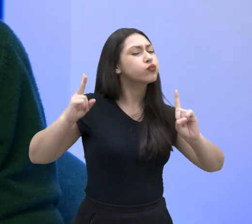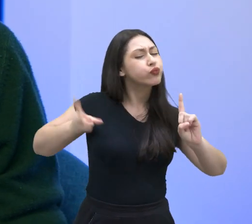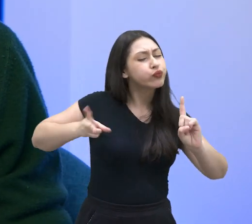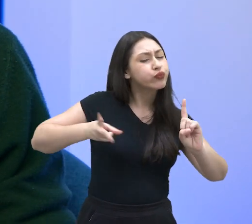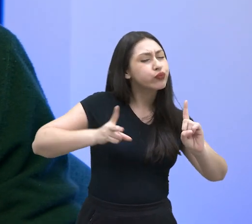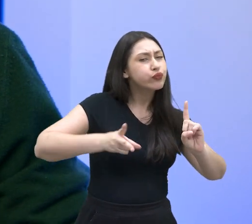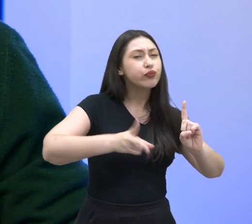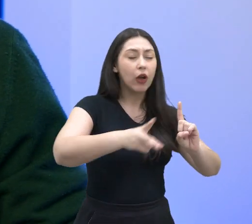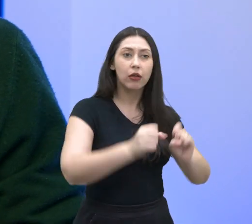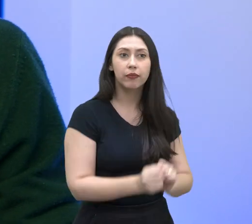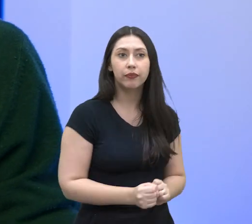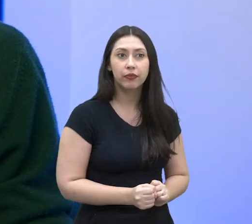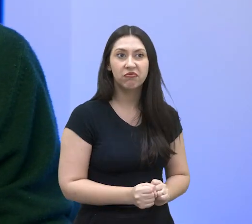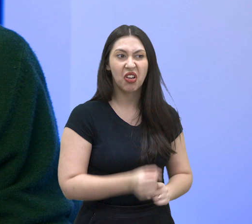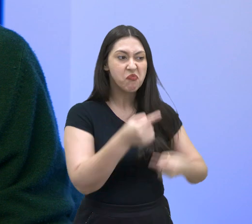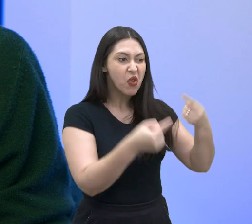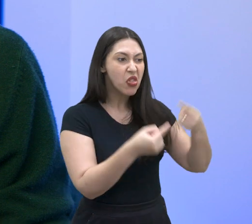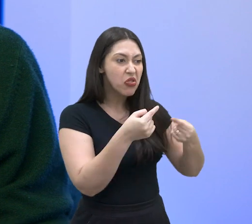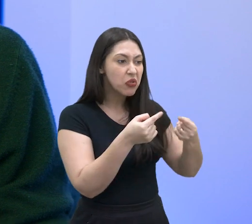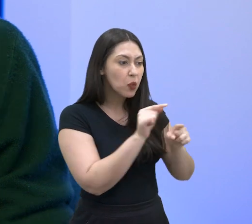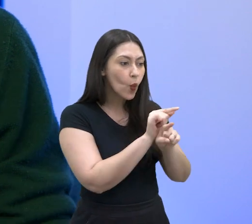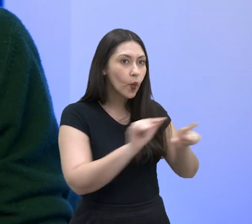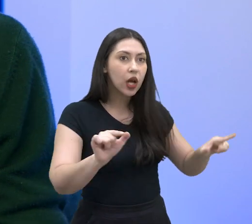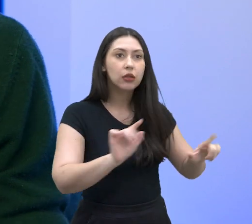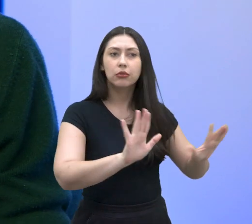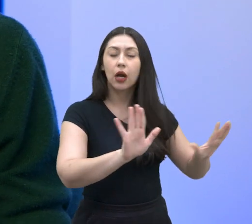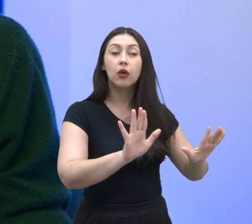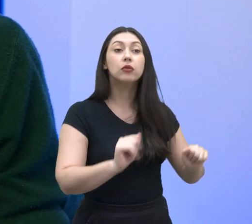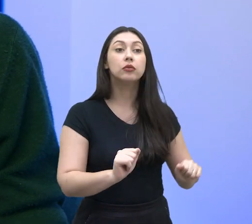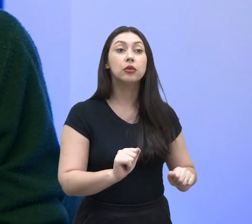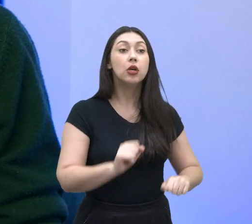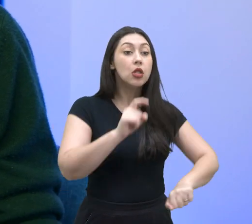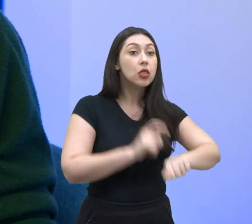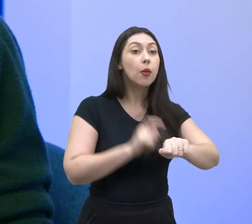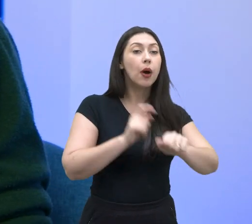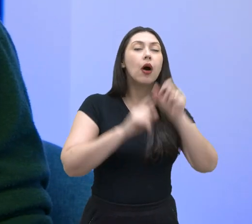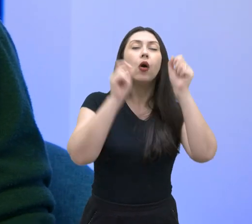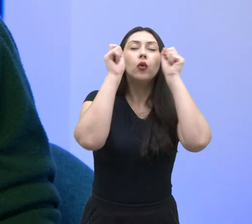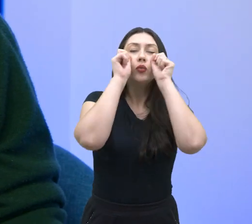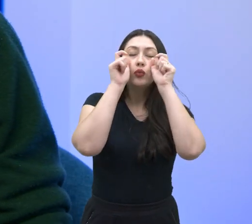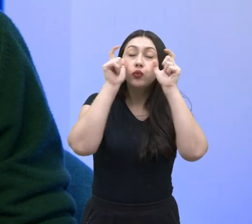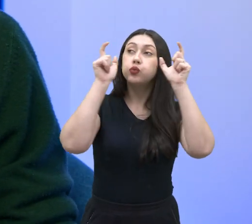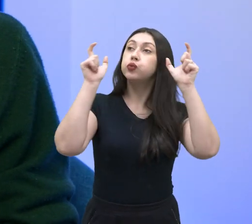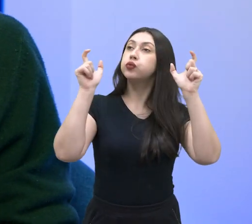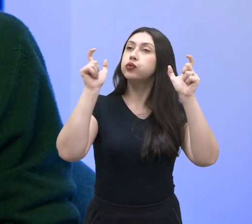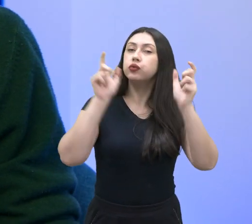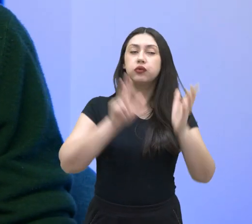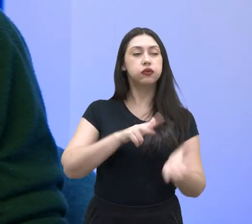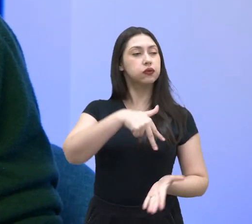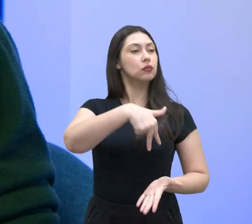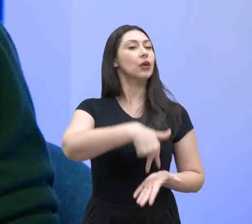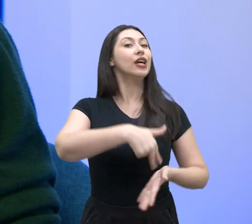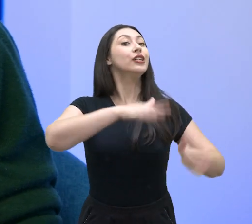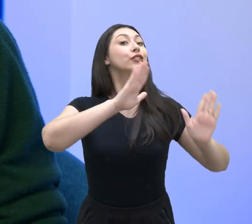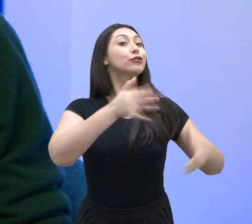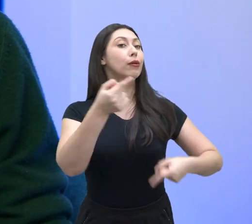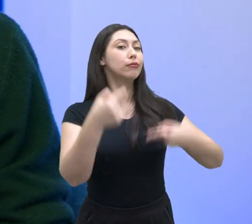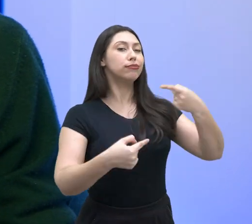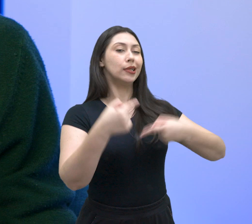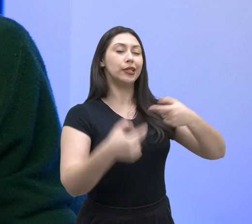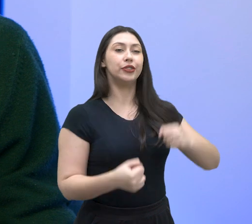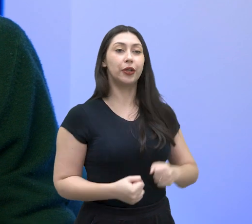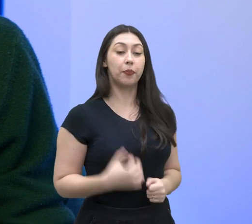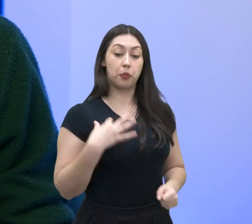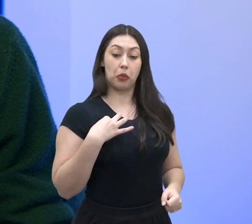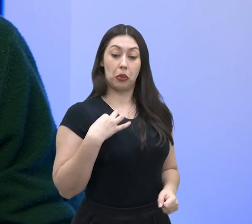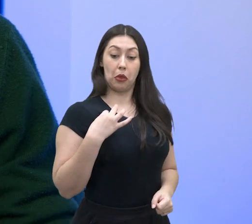política. Então, a roupa que eu escolhi vir para cá, é uma decisão política. Se eu tenho ou não uma tatuagem, pode ser uma